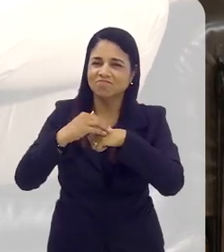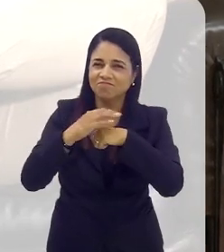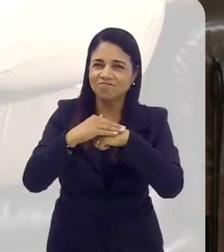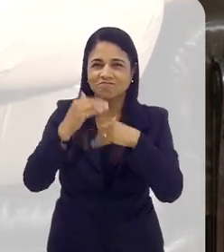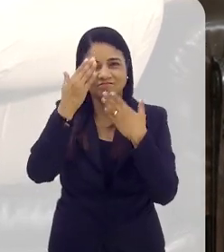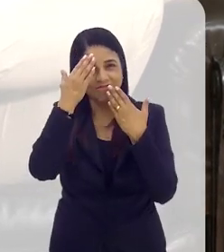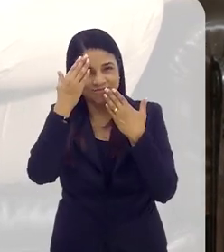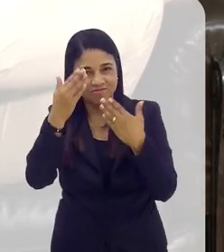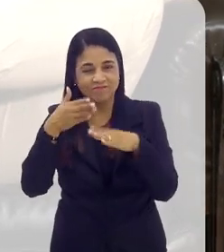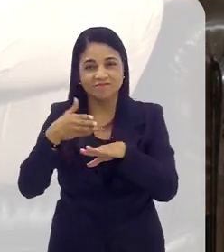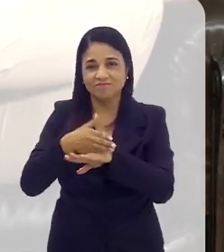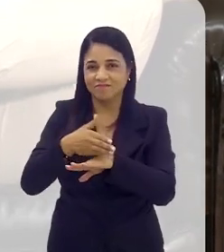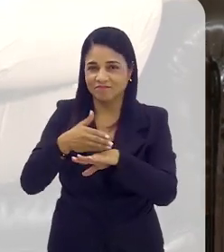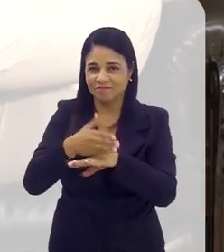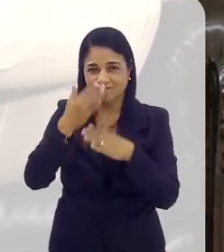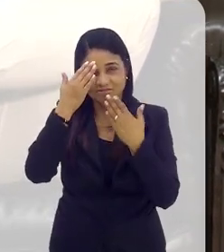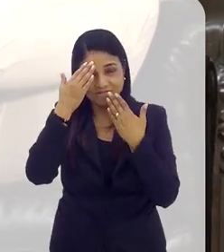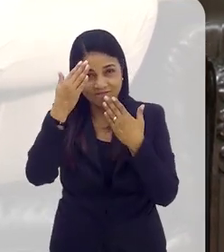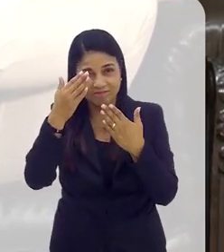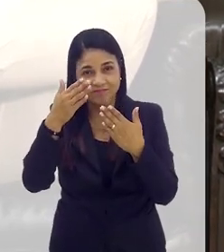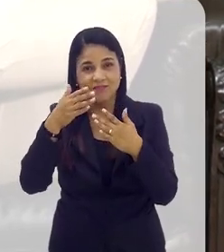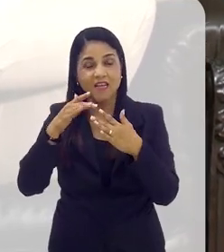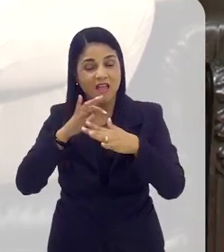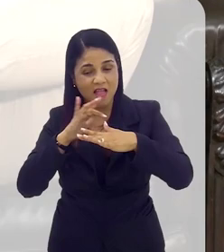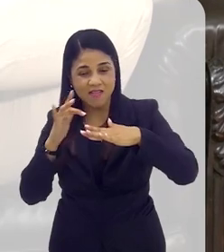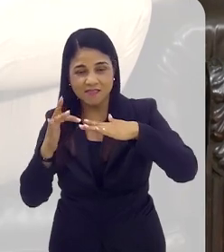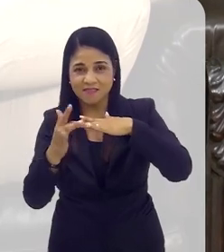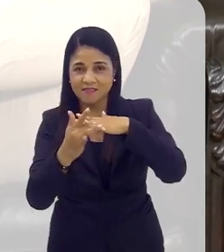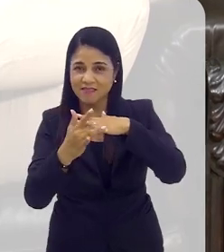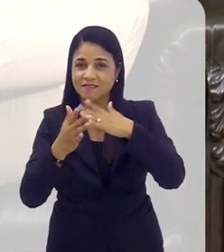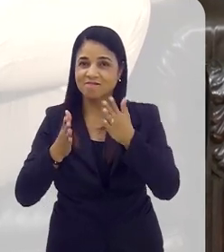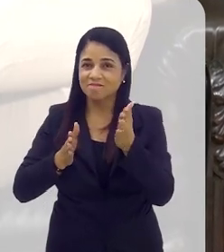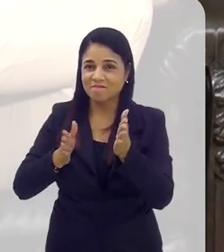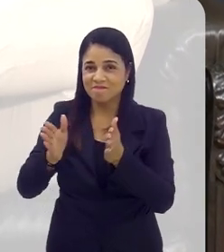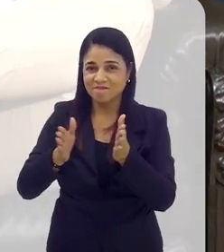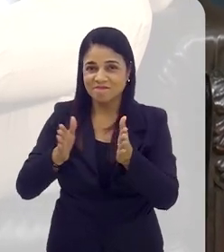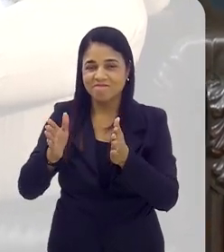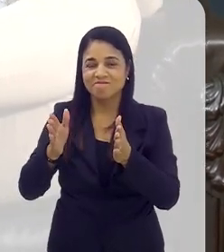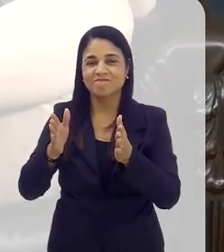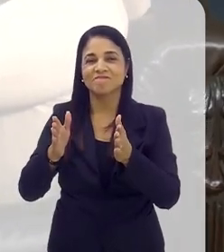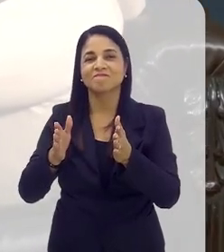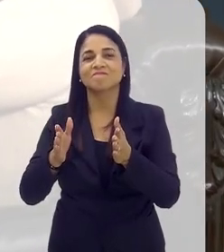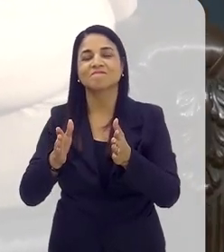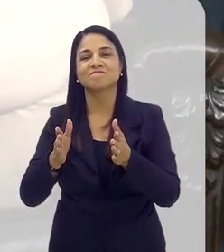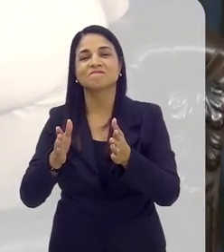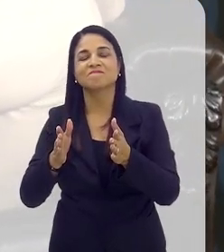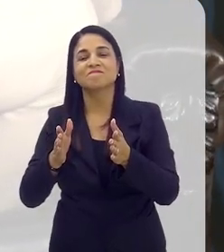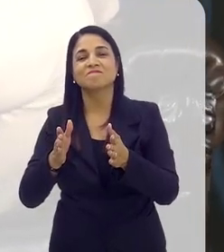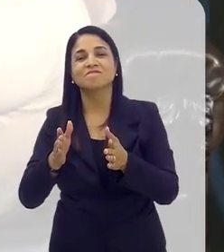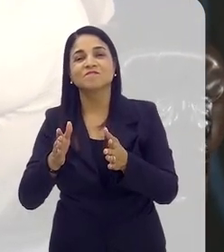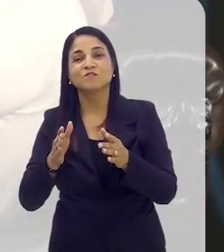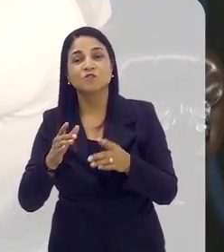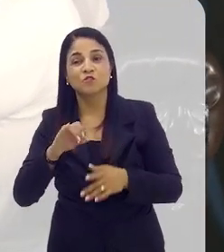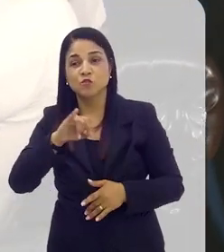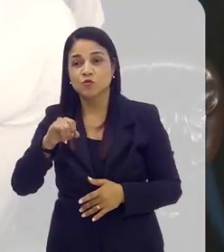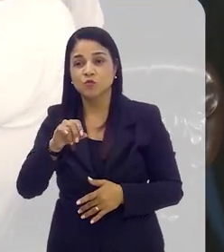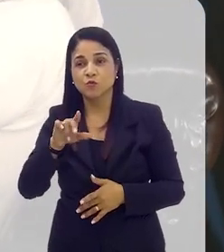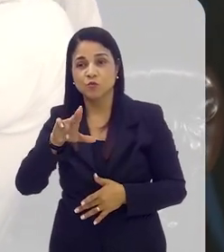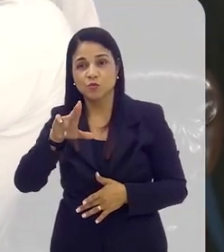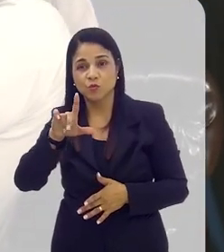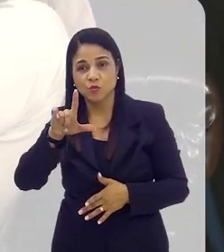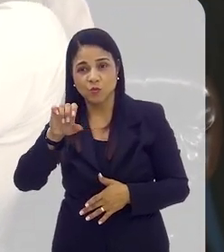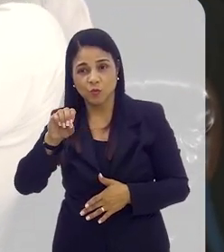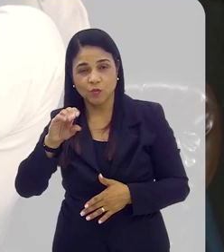eu quero agradecer profundamente a sua audiência, agradecer o seu carinho, a sua participação. Nos acesse nas